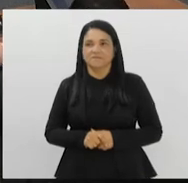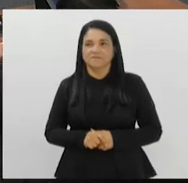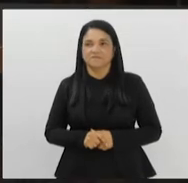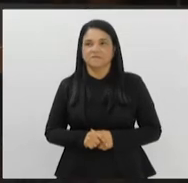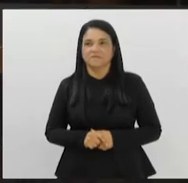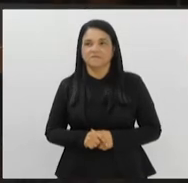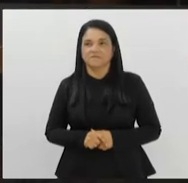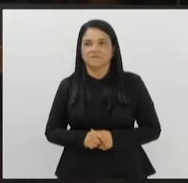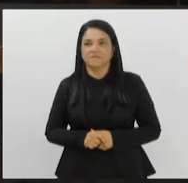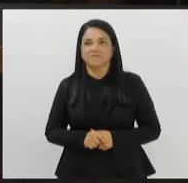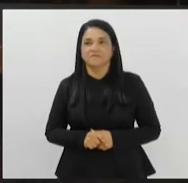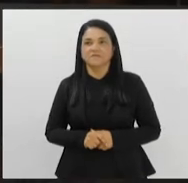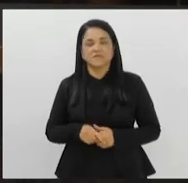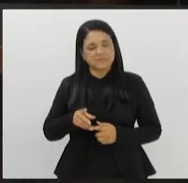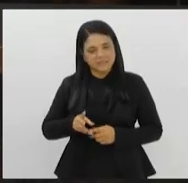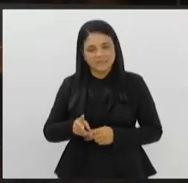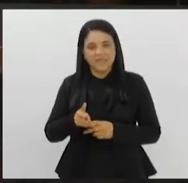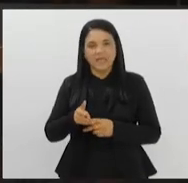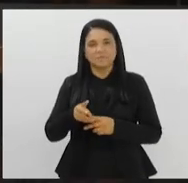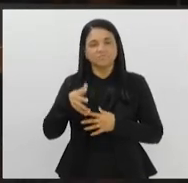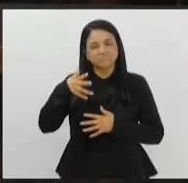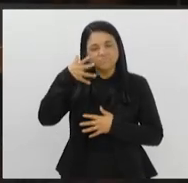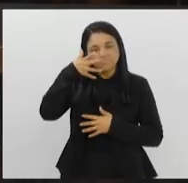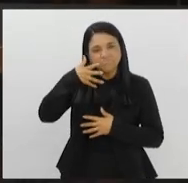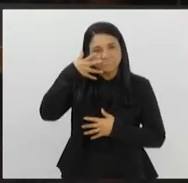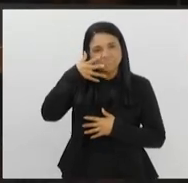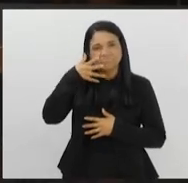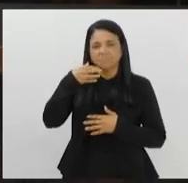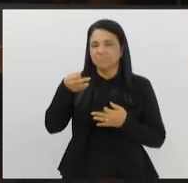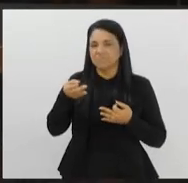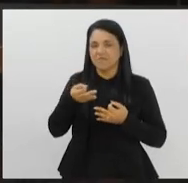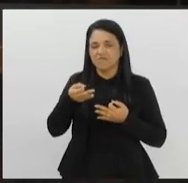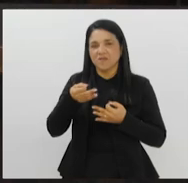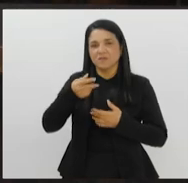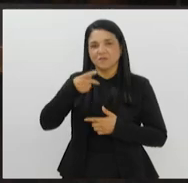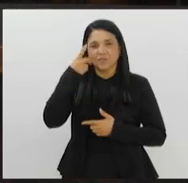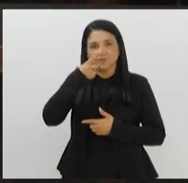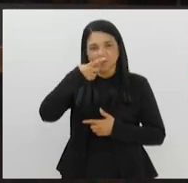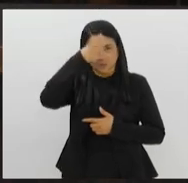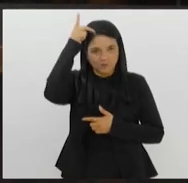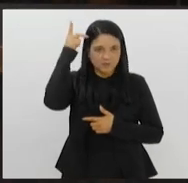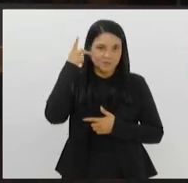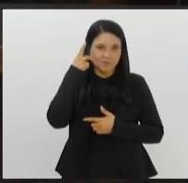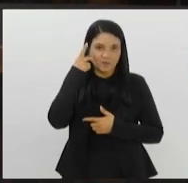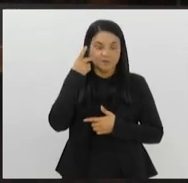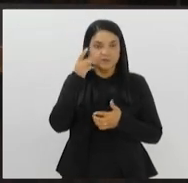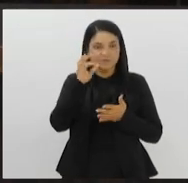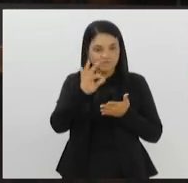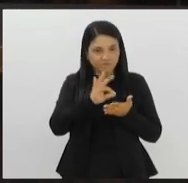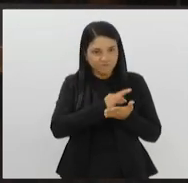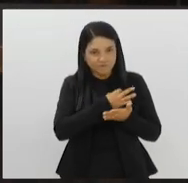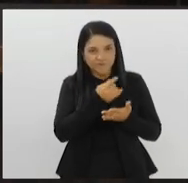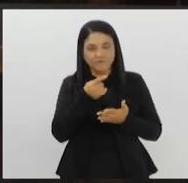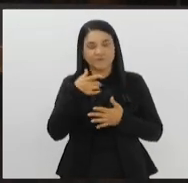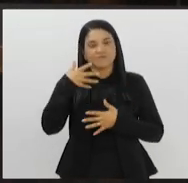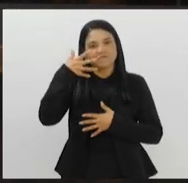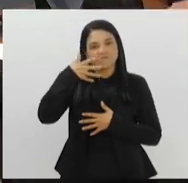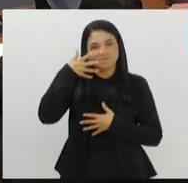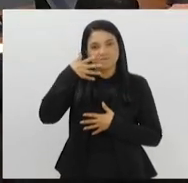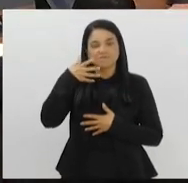Sempre sabes as palavras do nosso grande Luiz Paulo. É o próximo orador, nosso querido deputado Renan